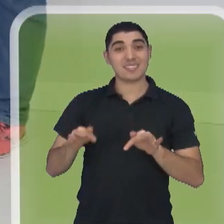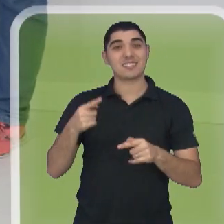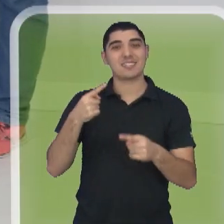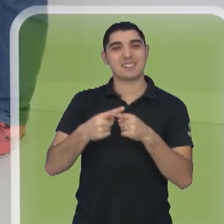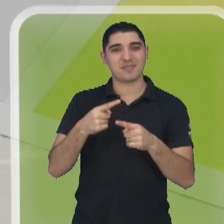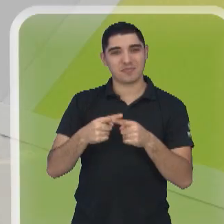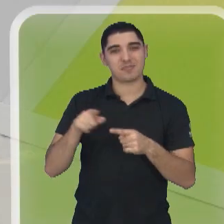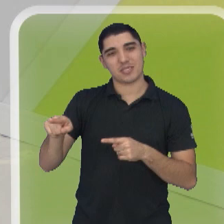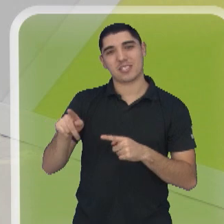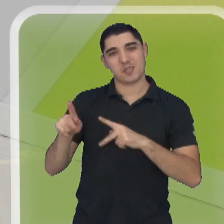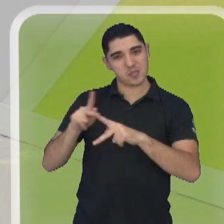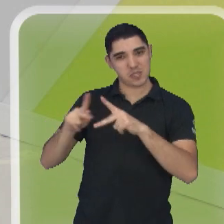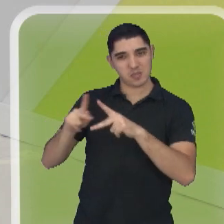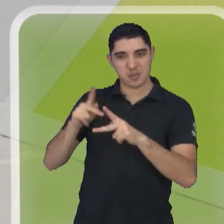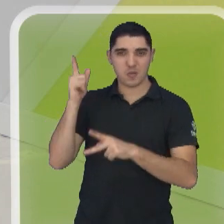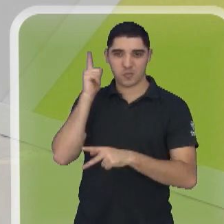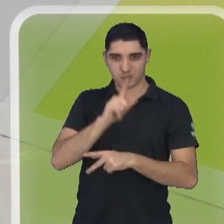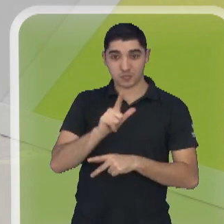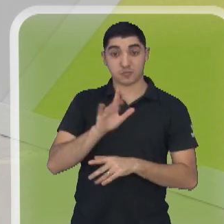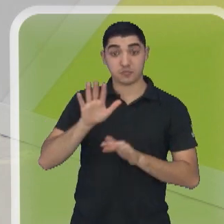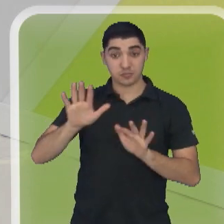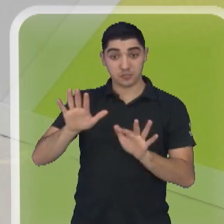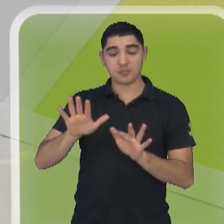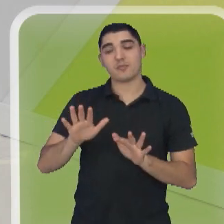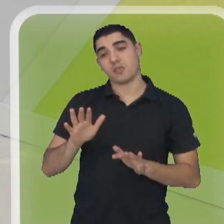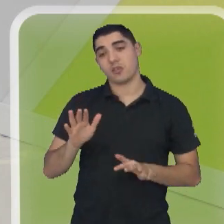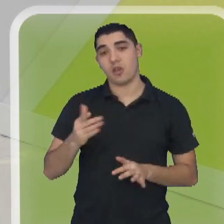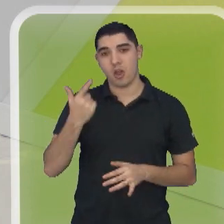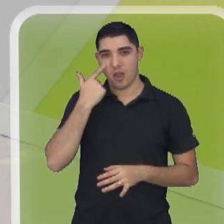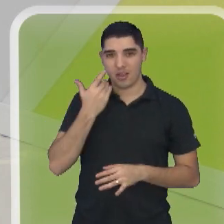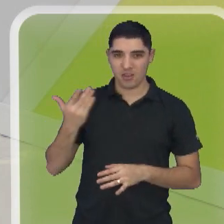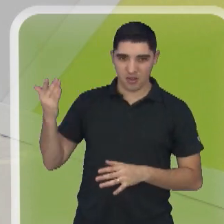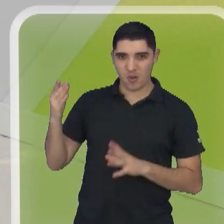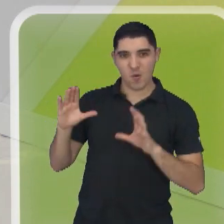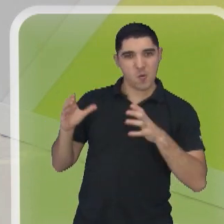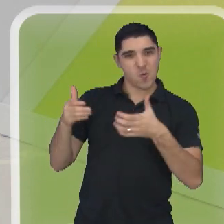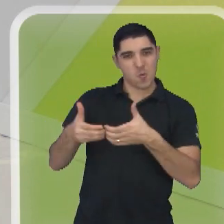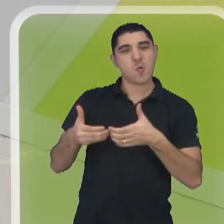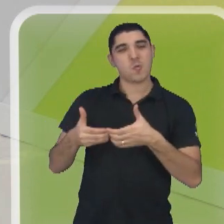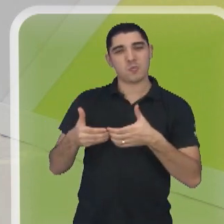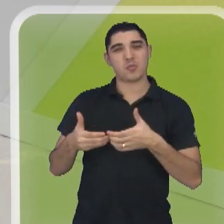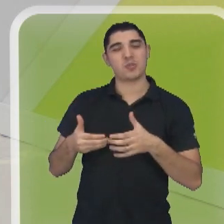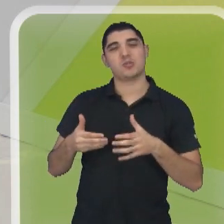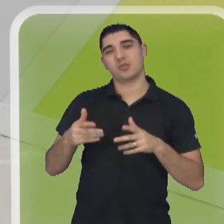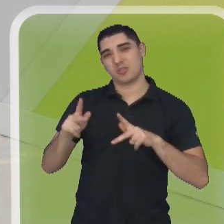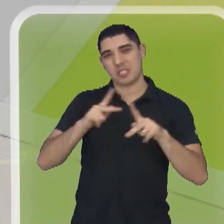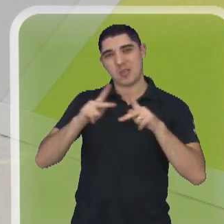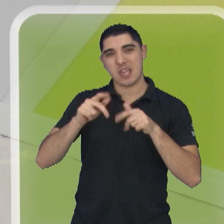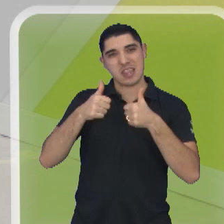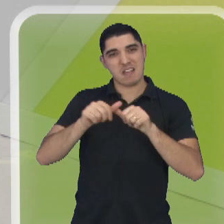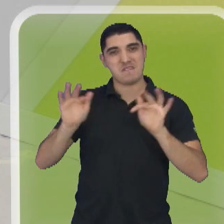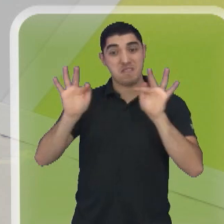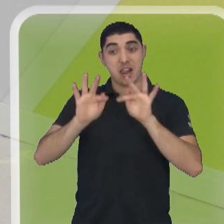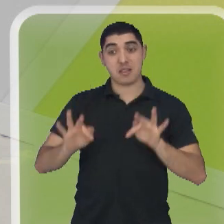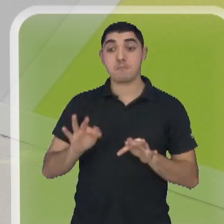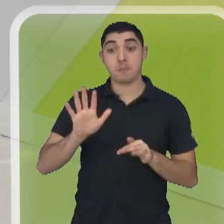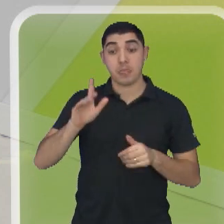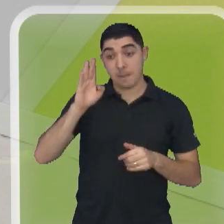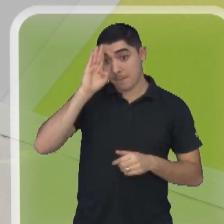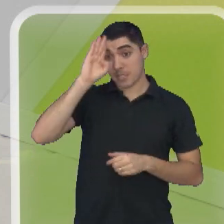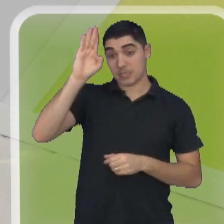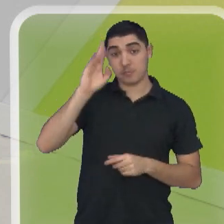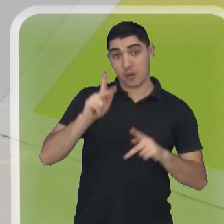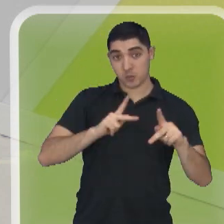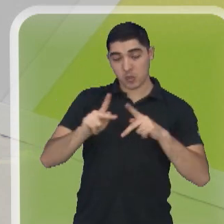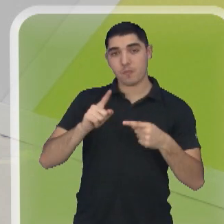Tá feliz com a equipe do São José. Mas olha, o detalhe é o seguinte, ó. Você tá vendo a festa aí da torcida do São José? Os principais pontuadores do São